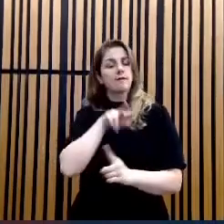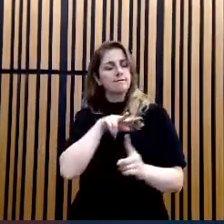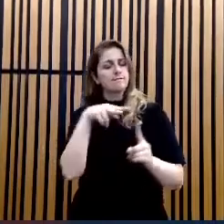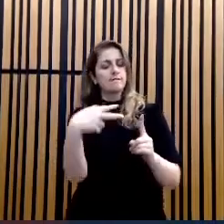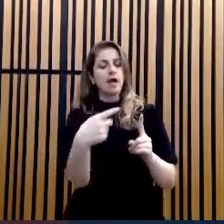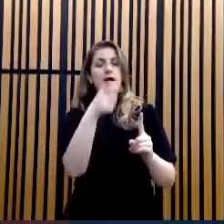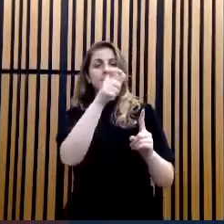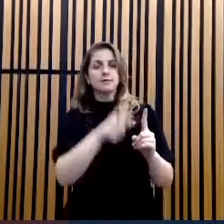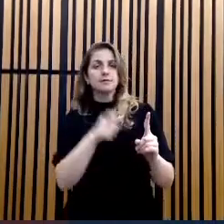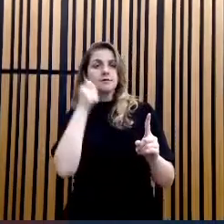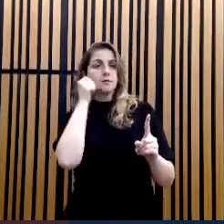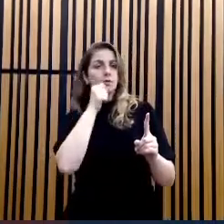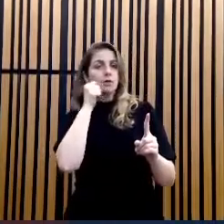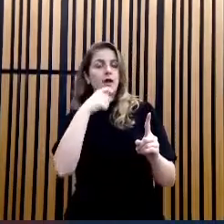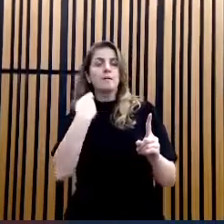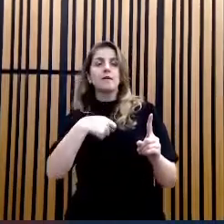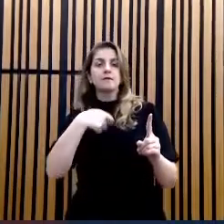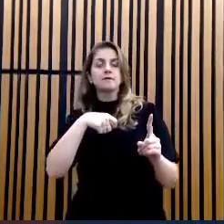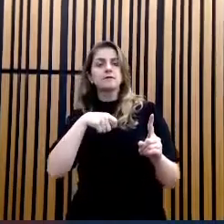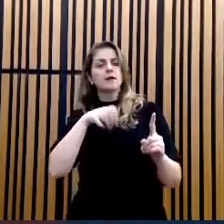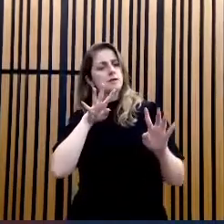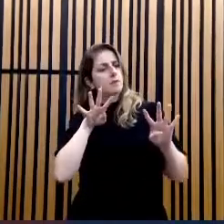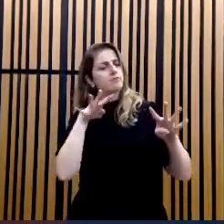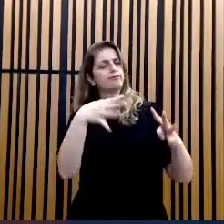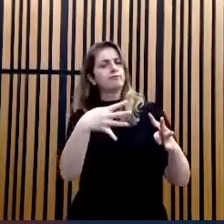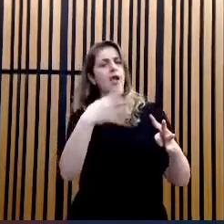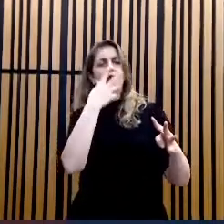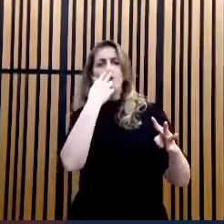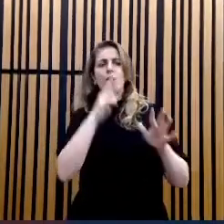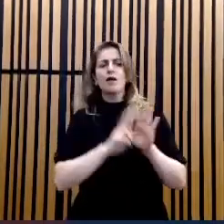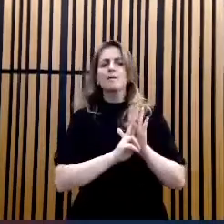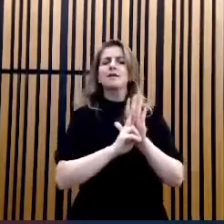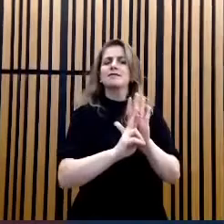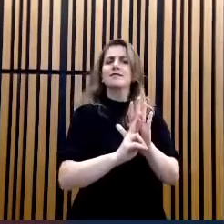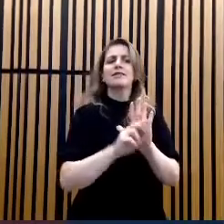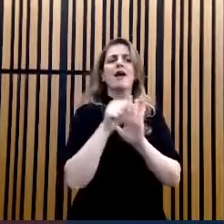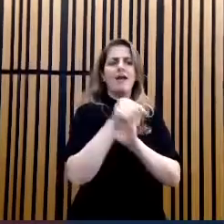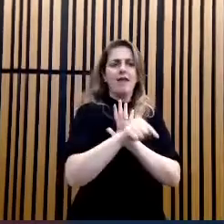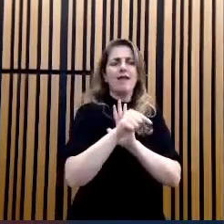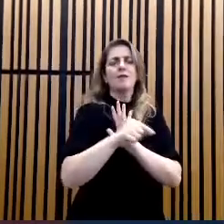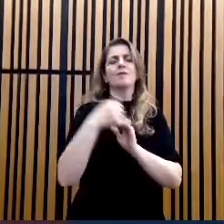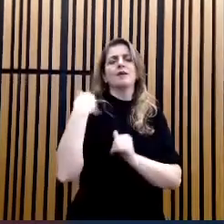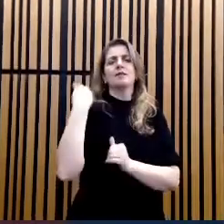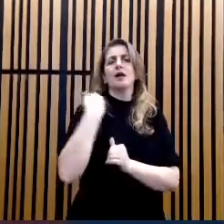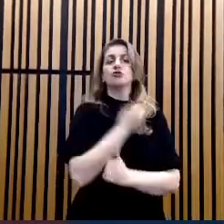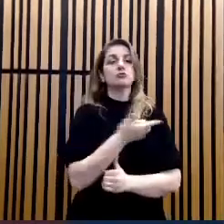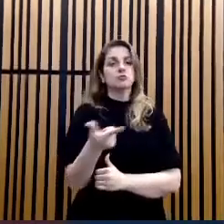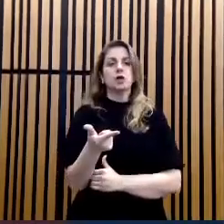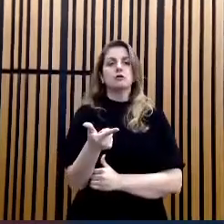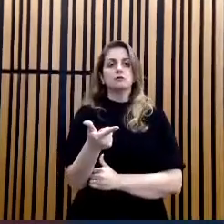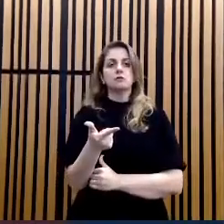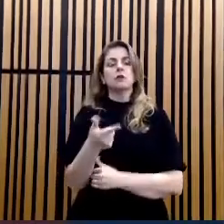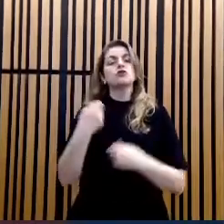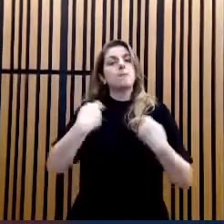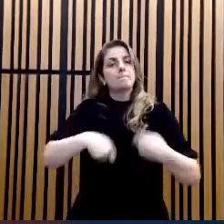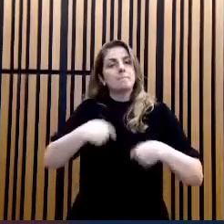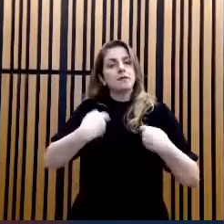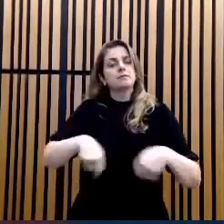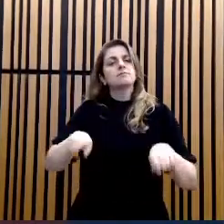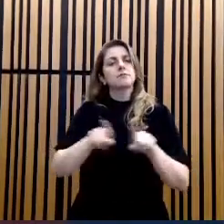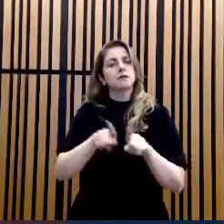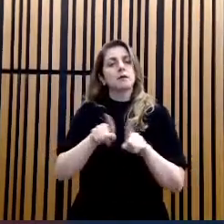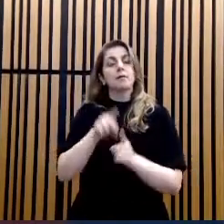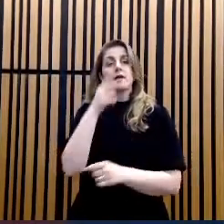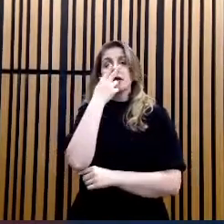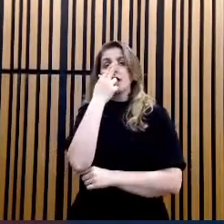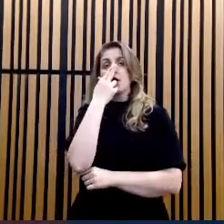ter que começar a se sentir representada de alguma forma, né? A gente precisa. Porque essa